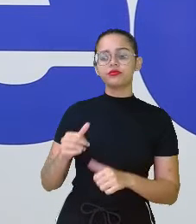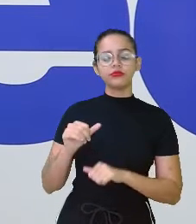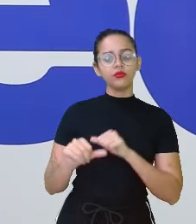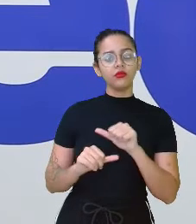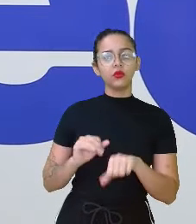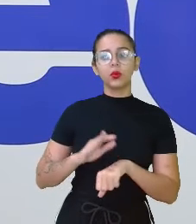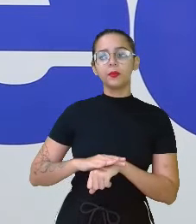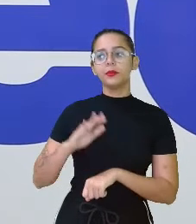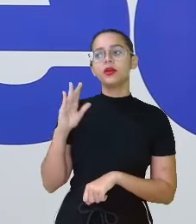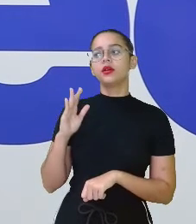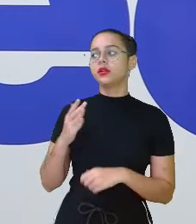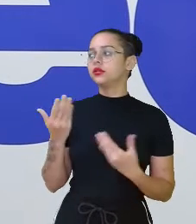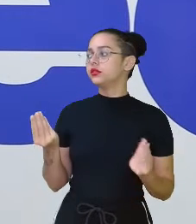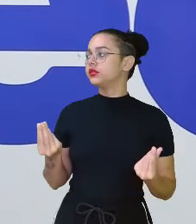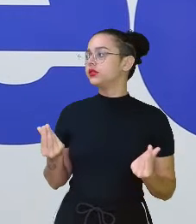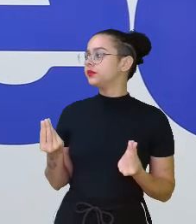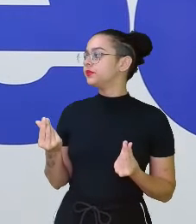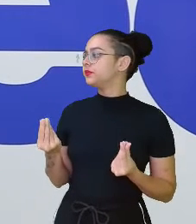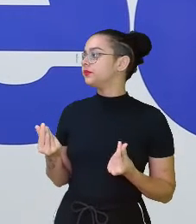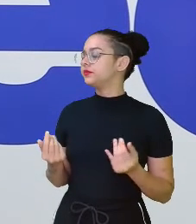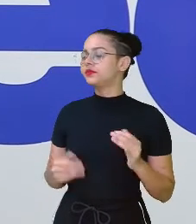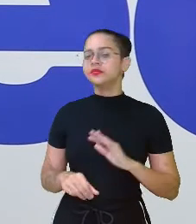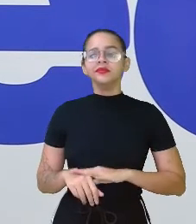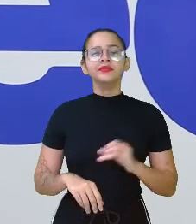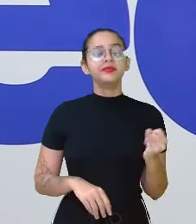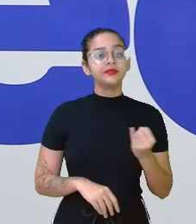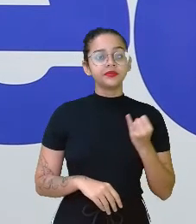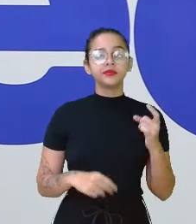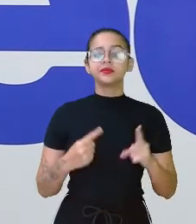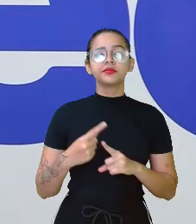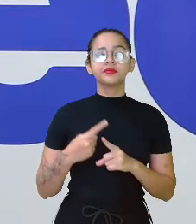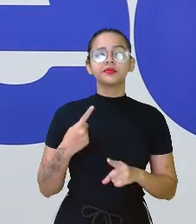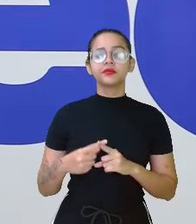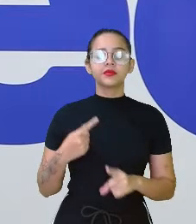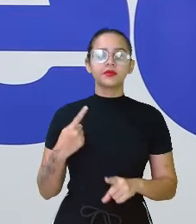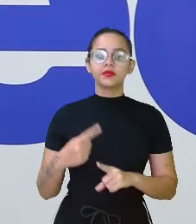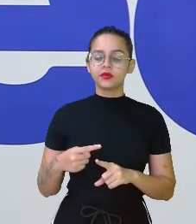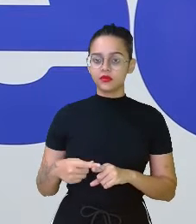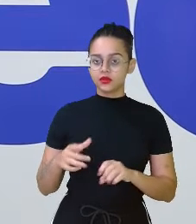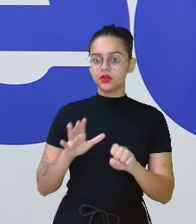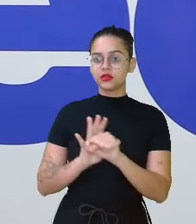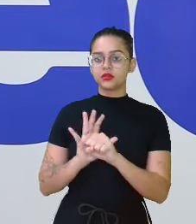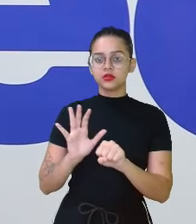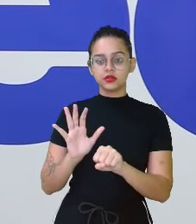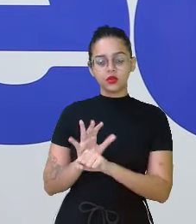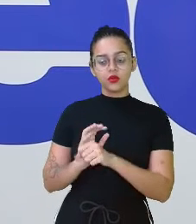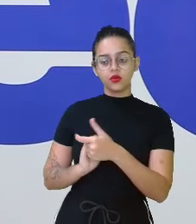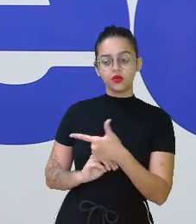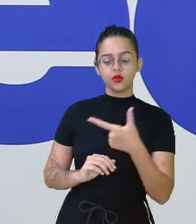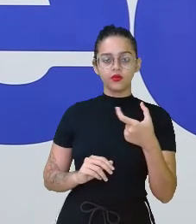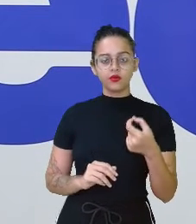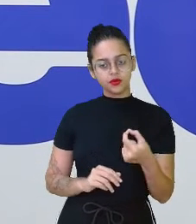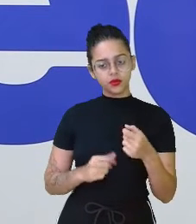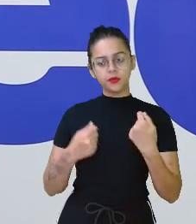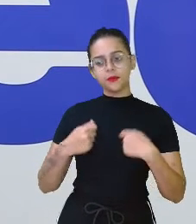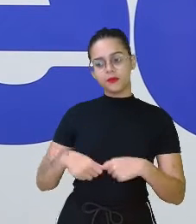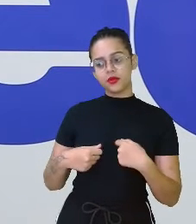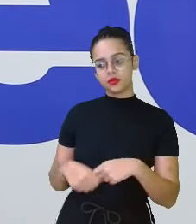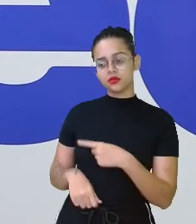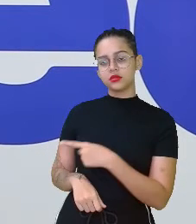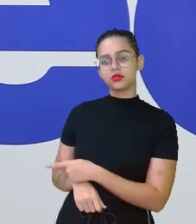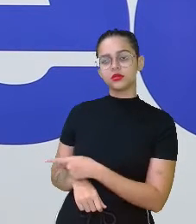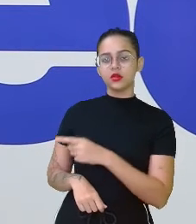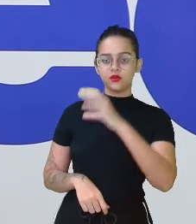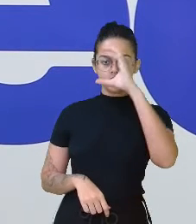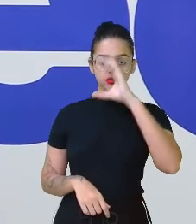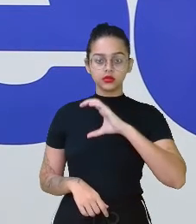tornou mais importante, porque o século XX, ele precisava que o cidadão fosse mais